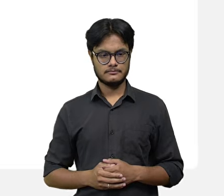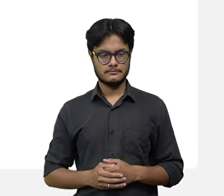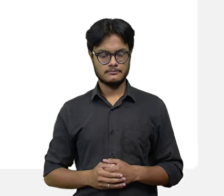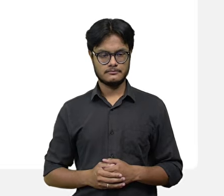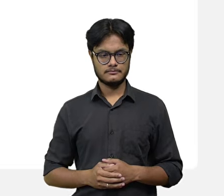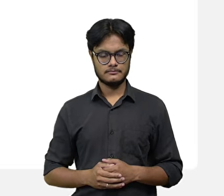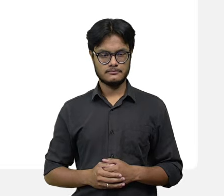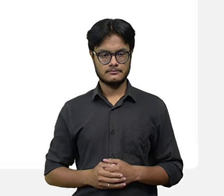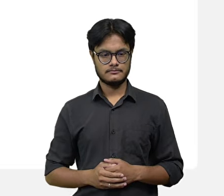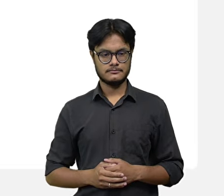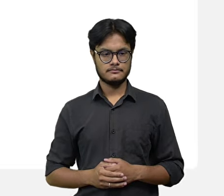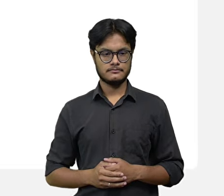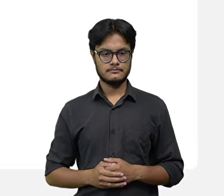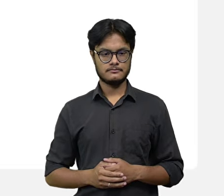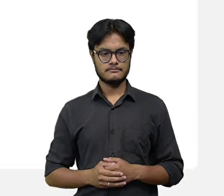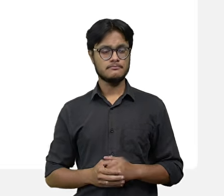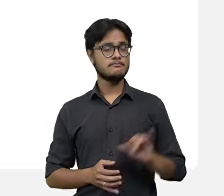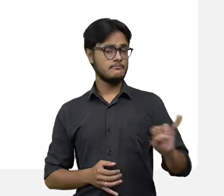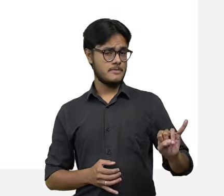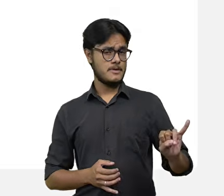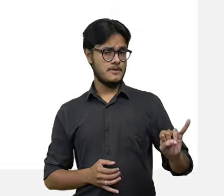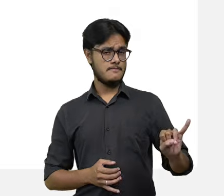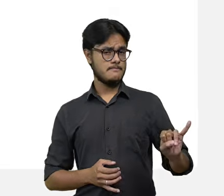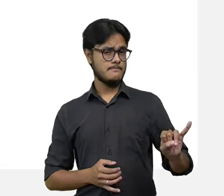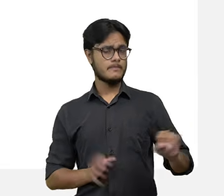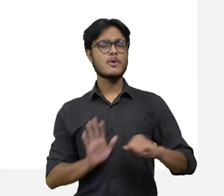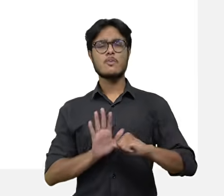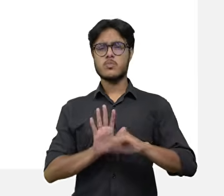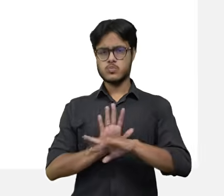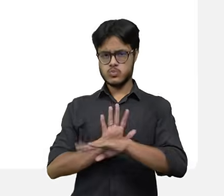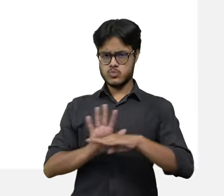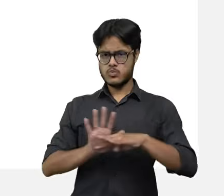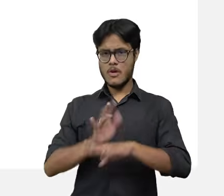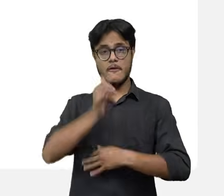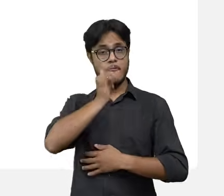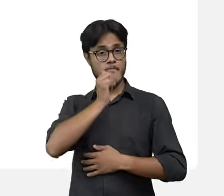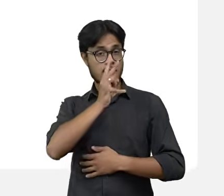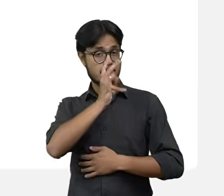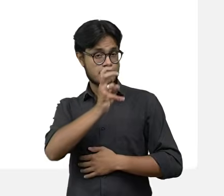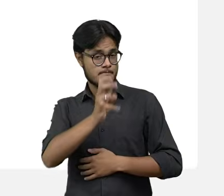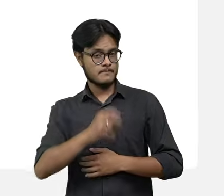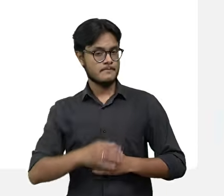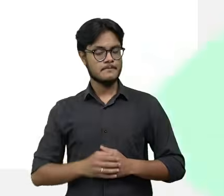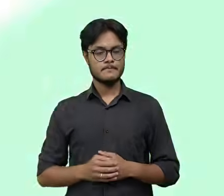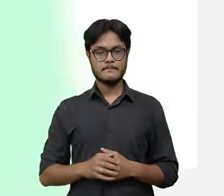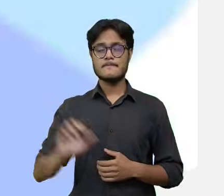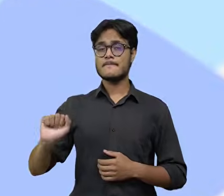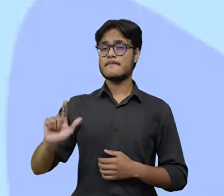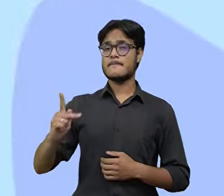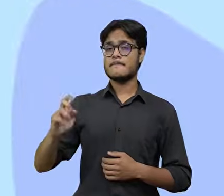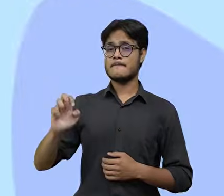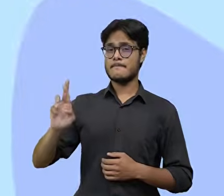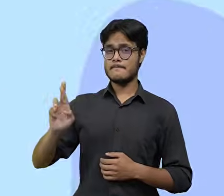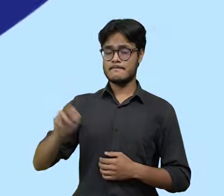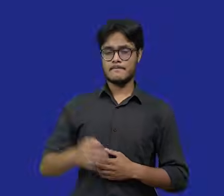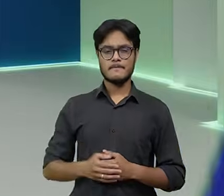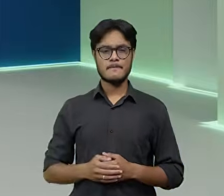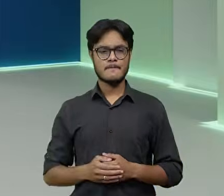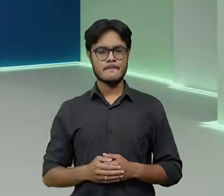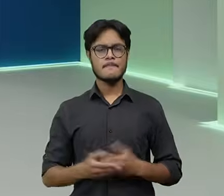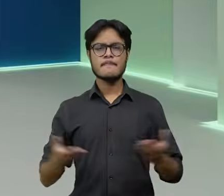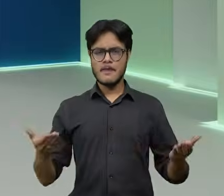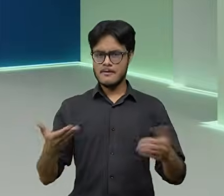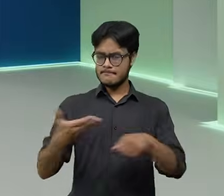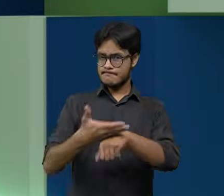que é dada em ohm, e a nossa intensidade de corrente elétrica, que é dada em amperes. Agora nós vamos ter